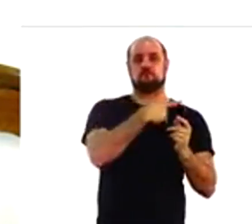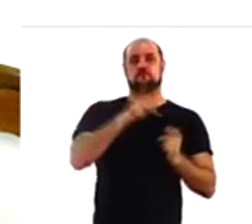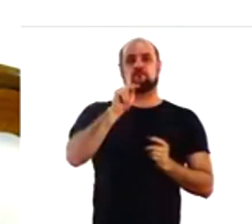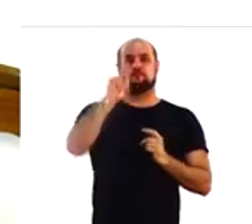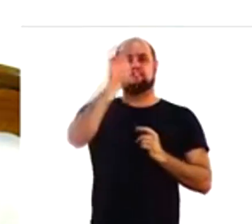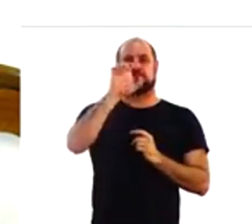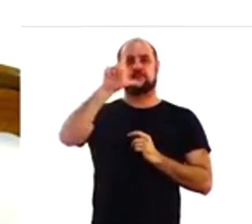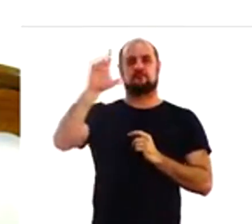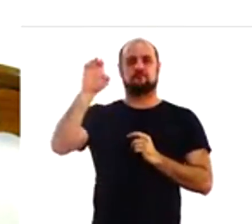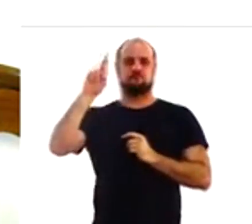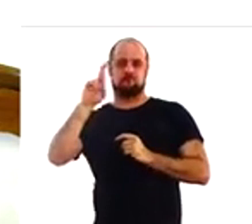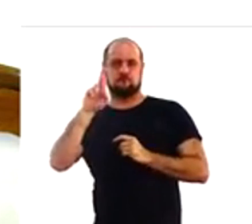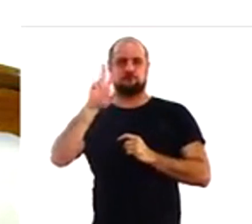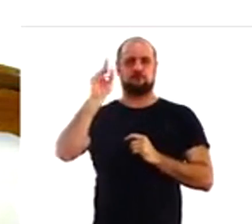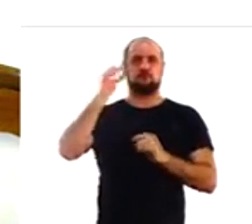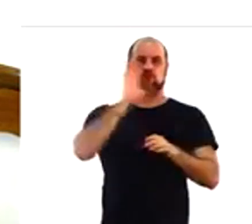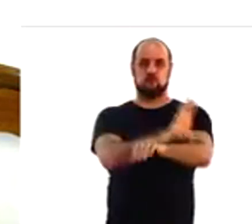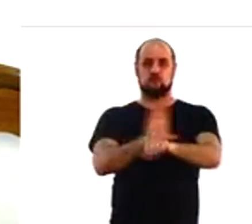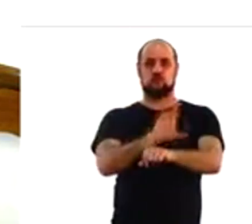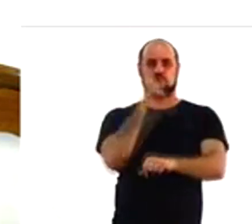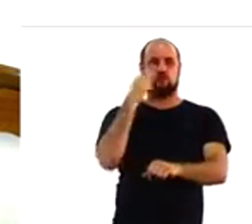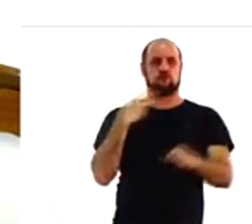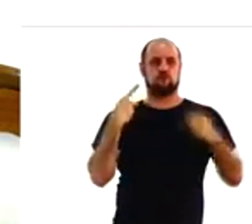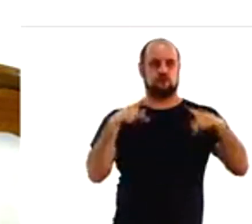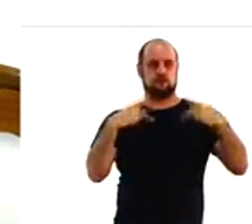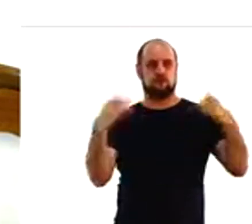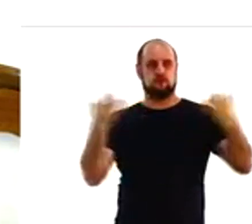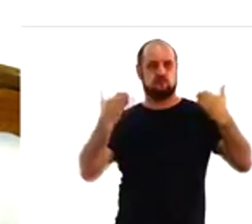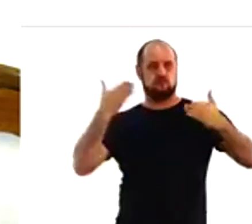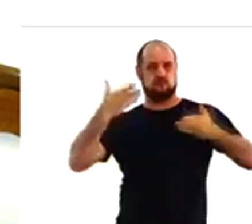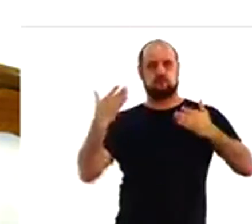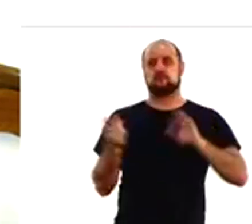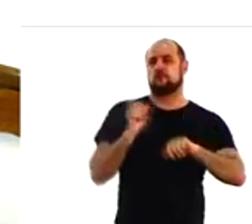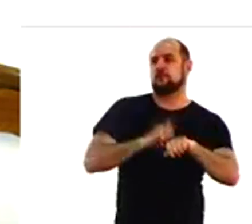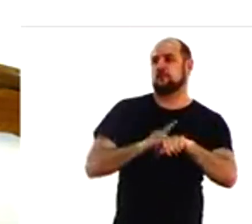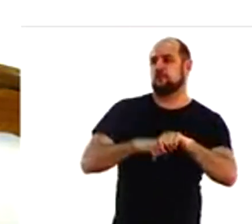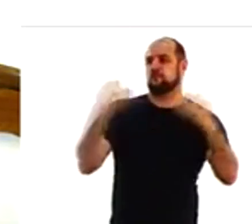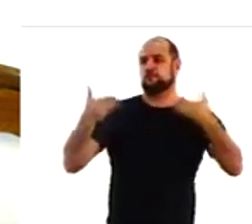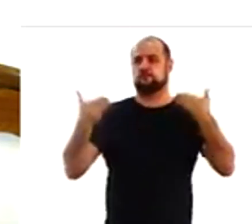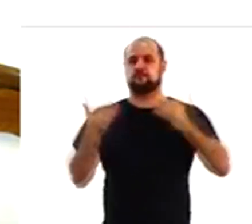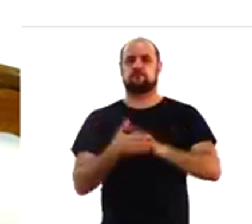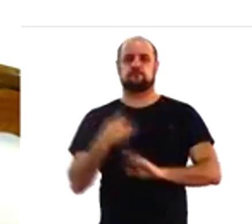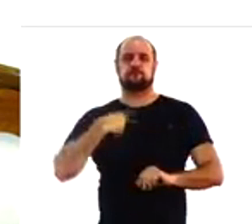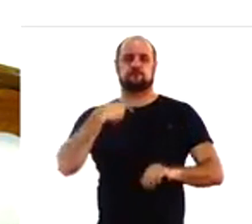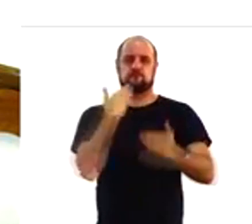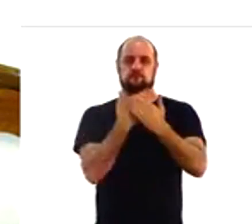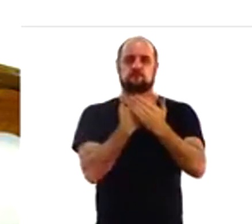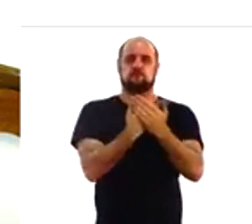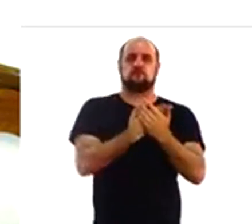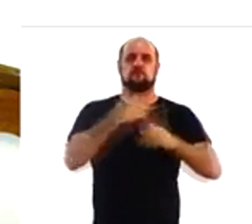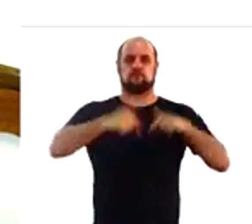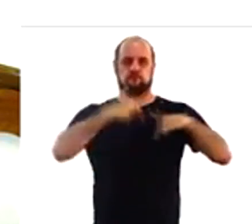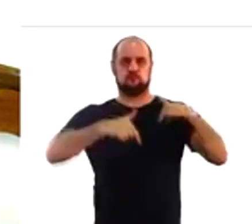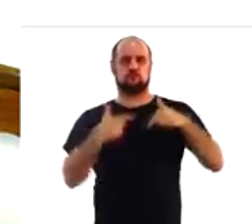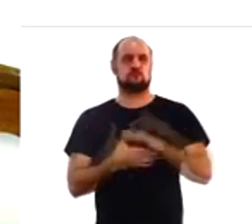o curso de pregação, pregando para os tempos modernos, do doutorado que faço no Andrew Jumper, doutorado em ministério,